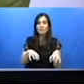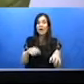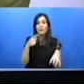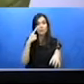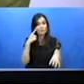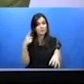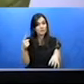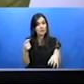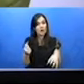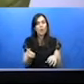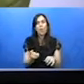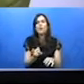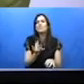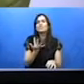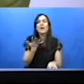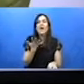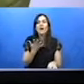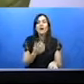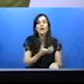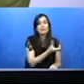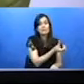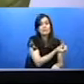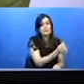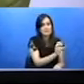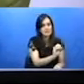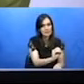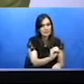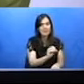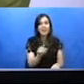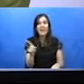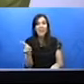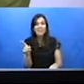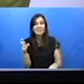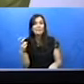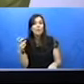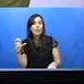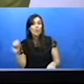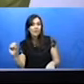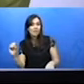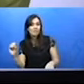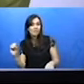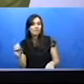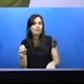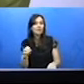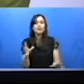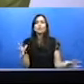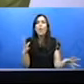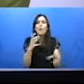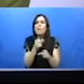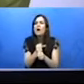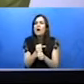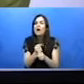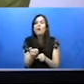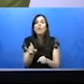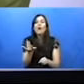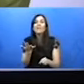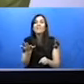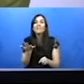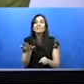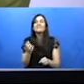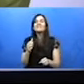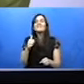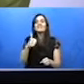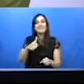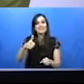pareamento. Aqui a turma fez 60 ovos e aqui 50. 60 mais 50 ovos dá